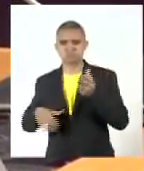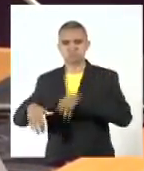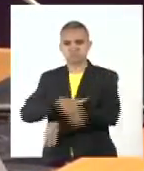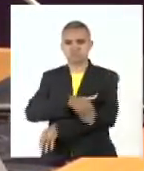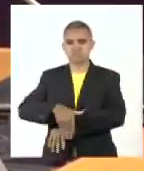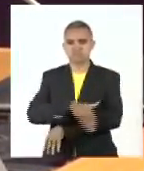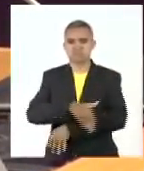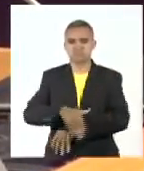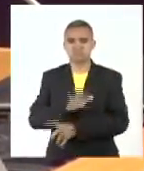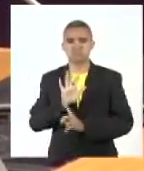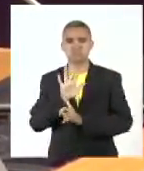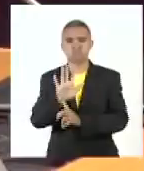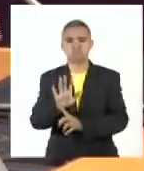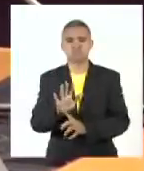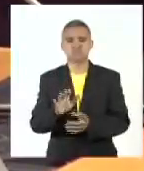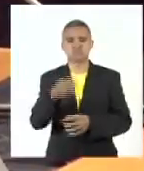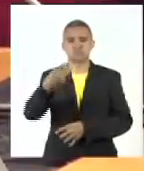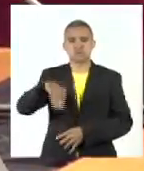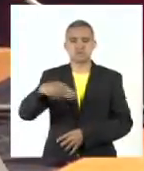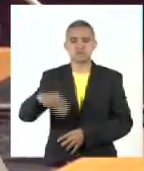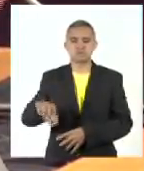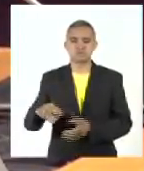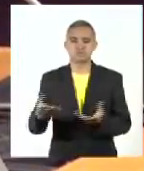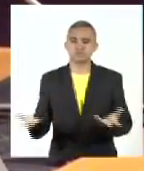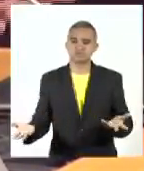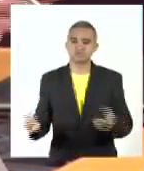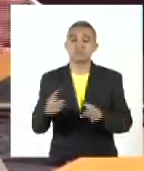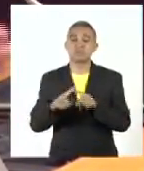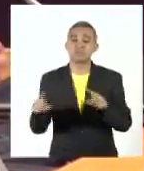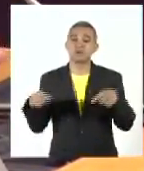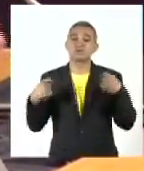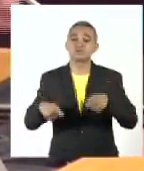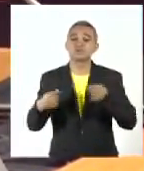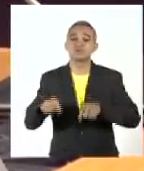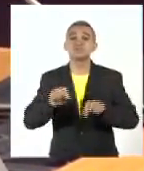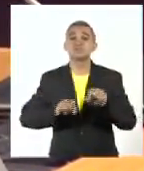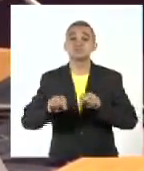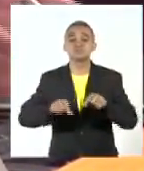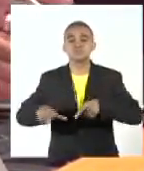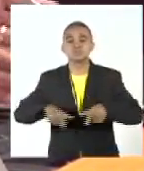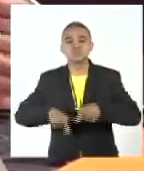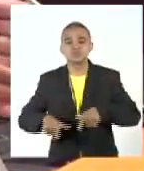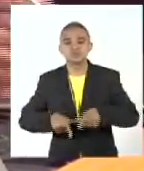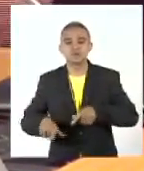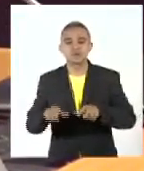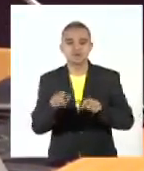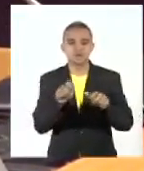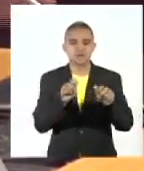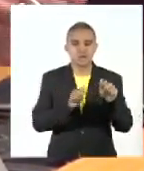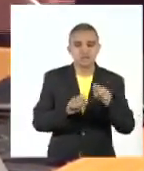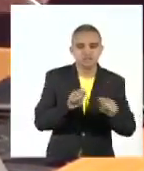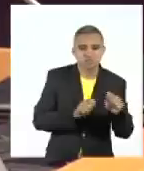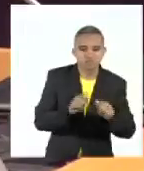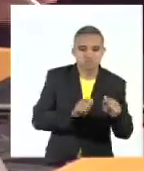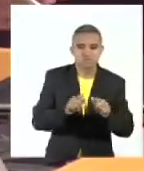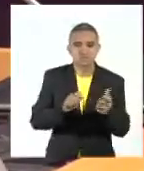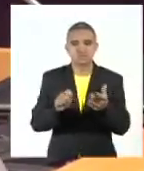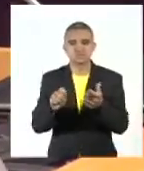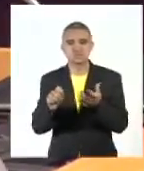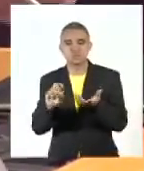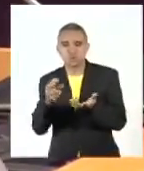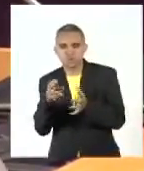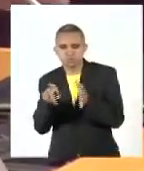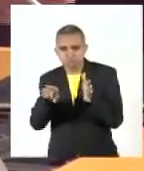está no Maranhão. Deveriam colocar fotos de serviços burocráticos, de serviços administrativos, de inteligência que seja,